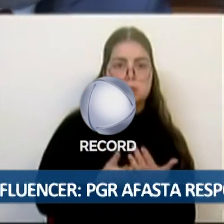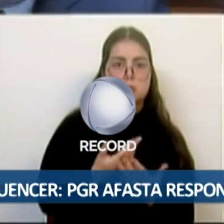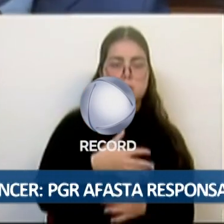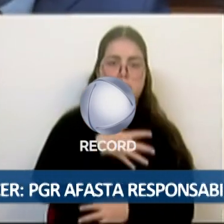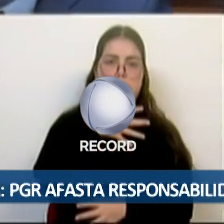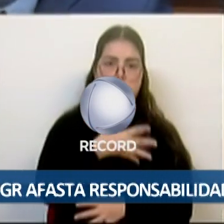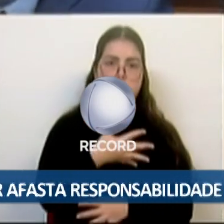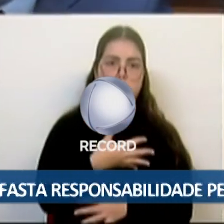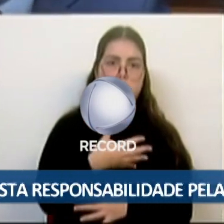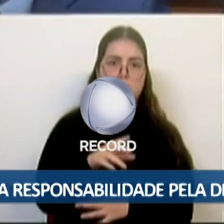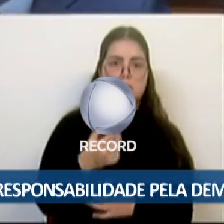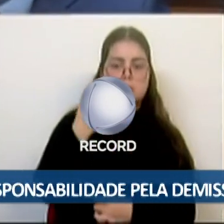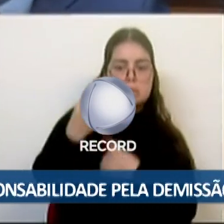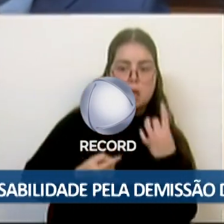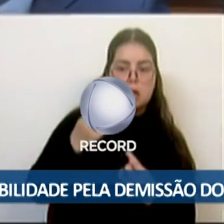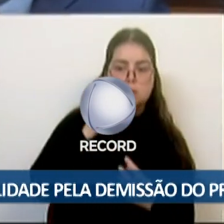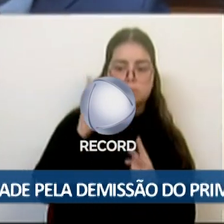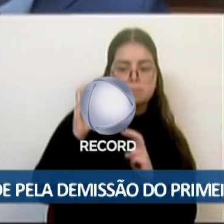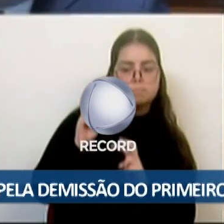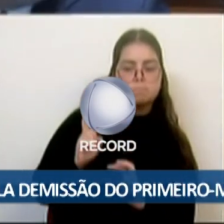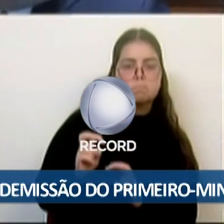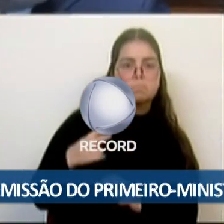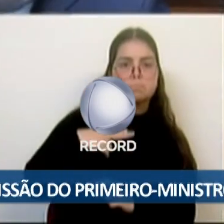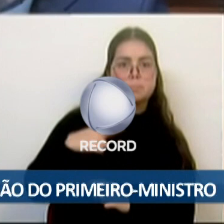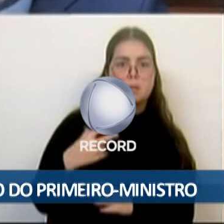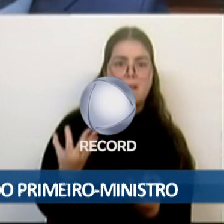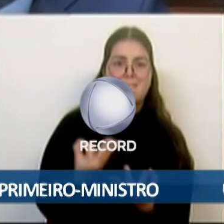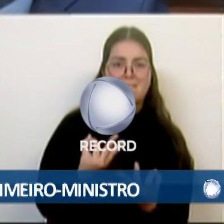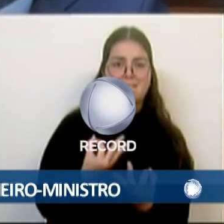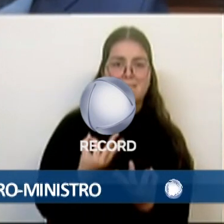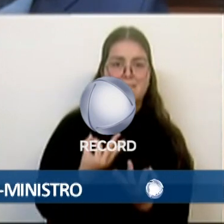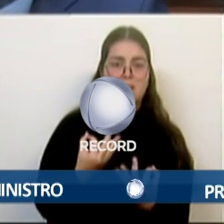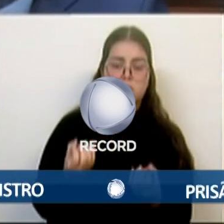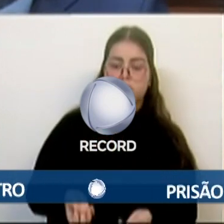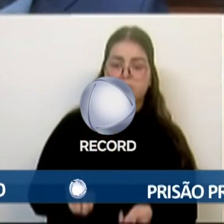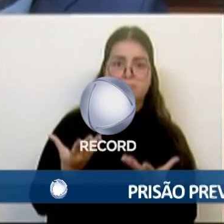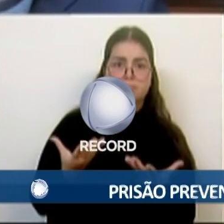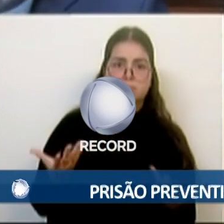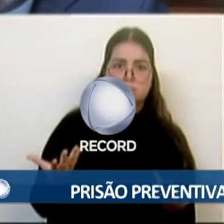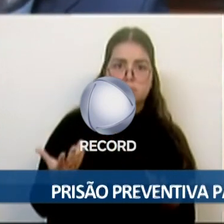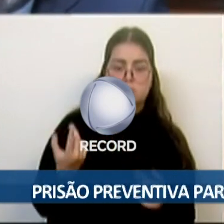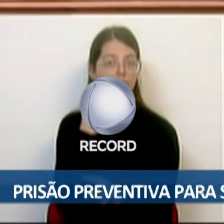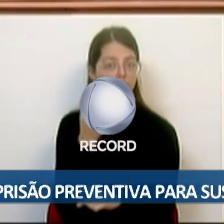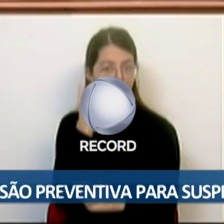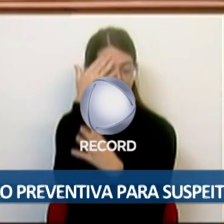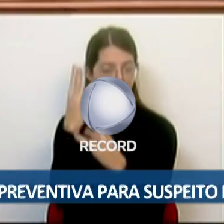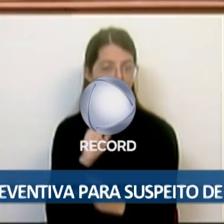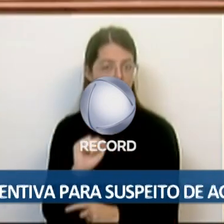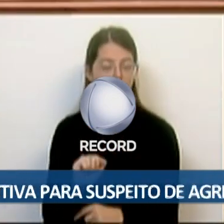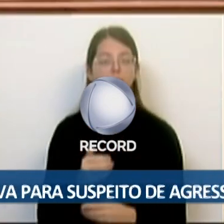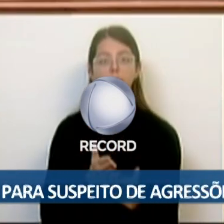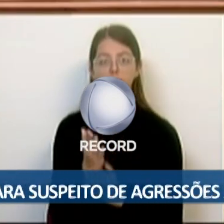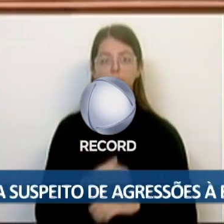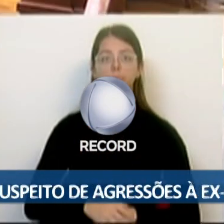PS aprovou mais de 20 num leque das 1.900 apresentadas. Os trabalhos continuam já amanhã, a partir das